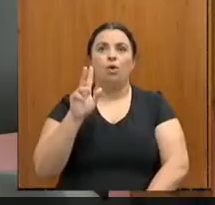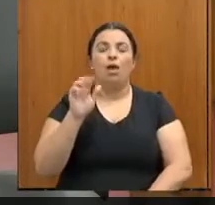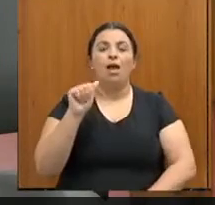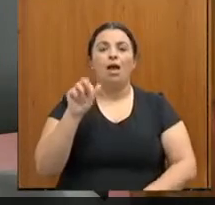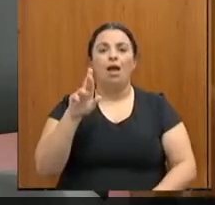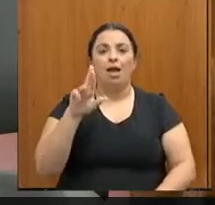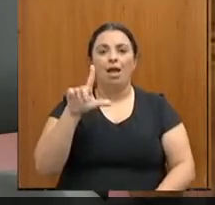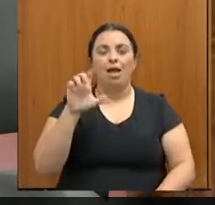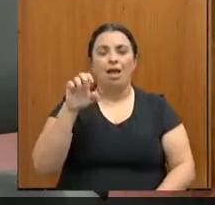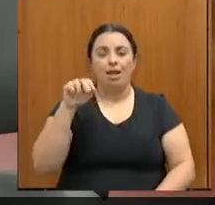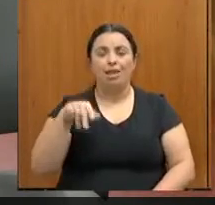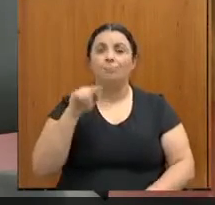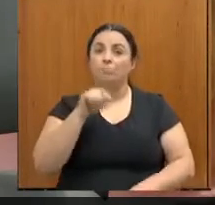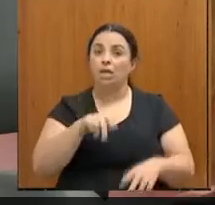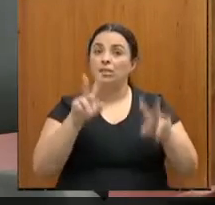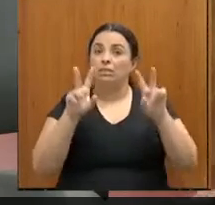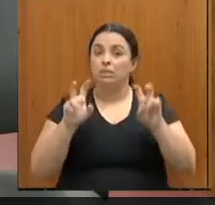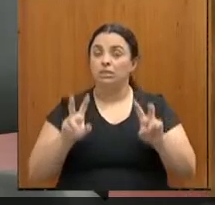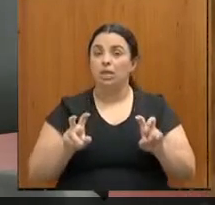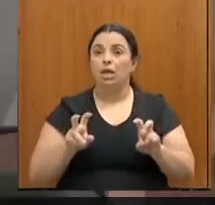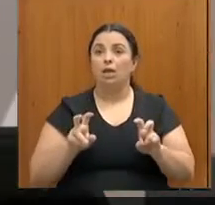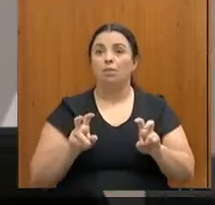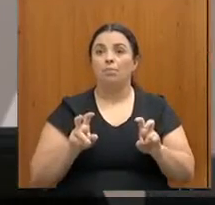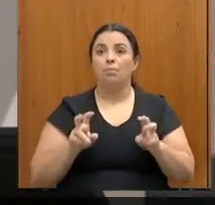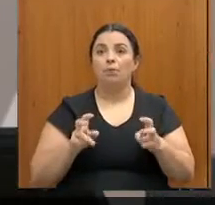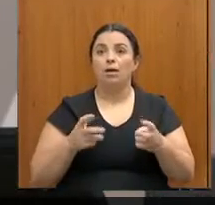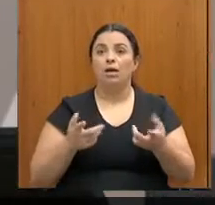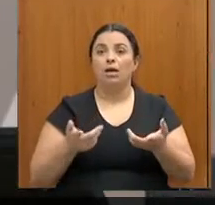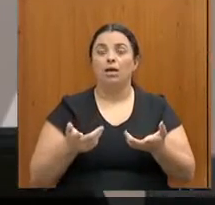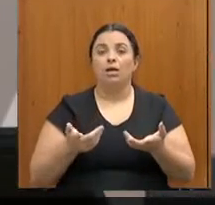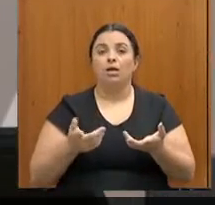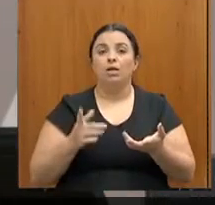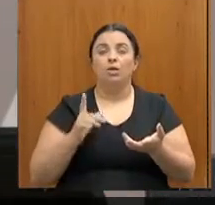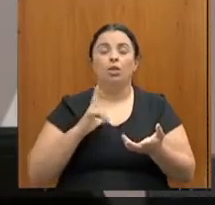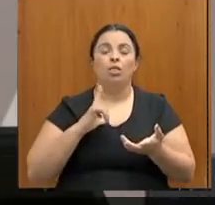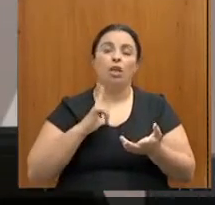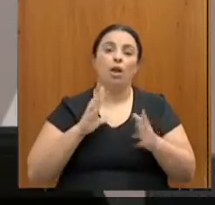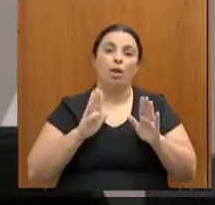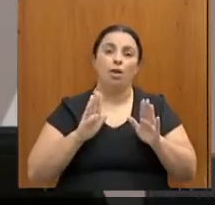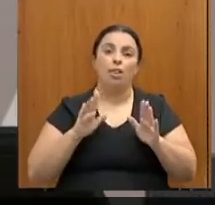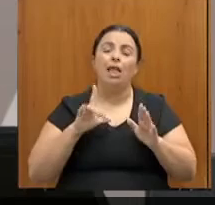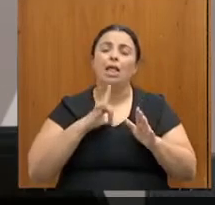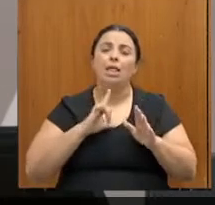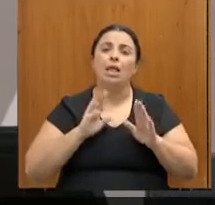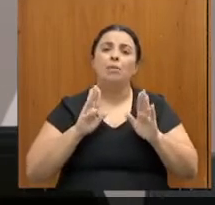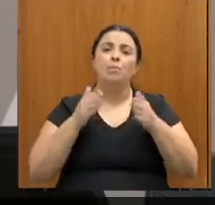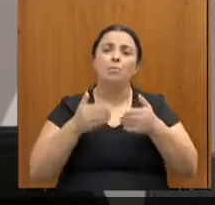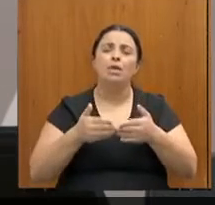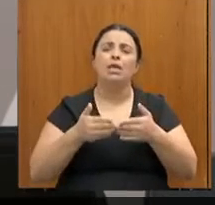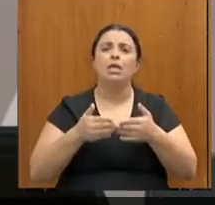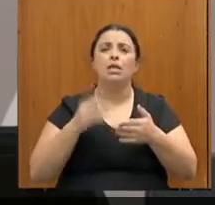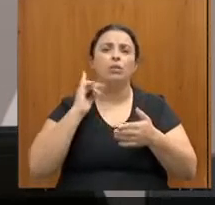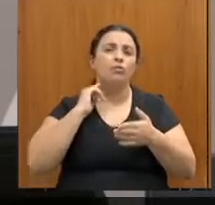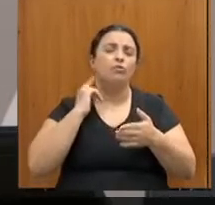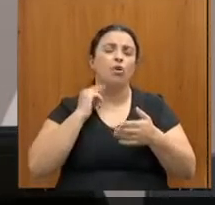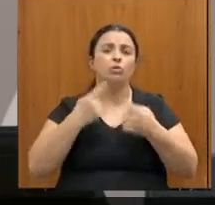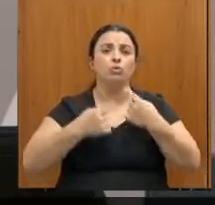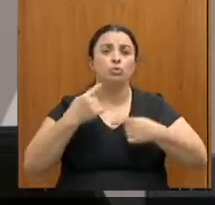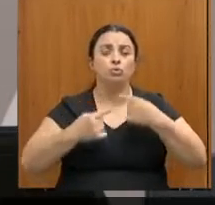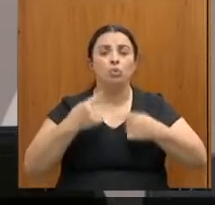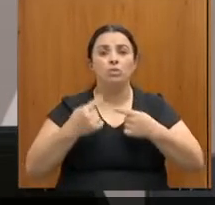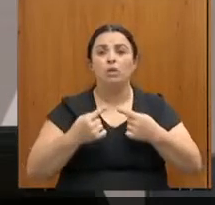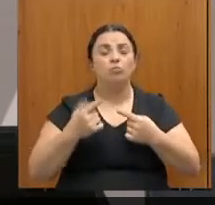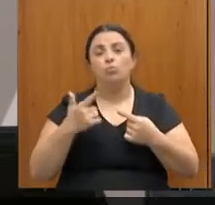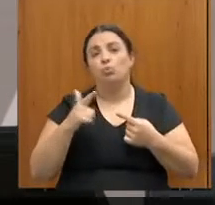questão é não tá sendo um não tá tendo em Minas um foco de discussão importante que é a